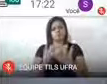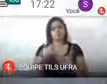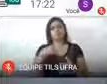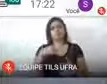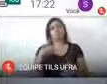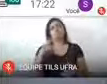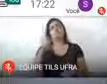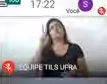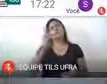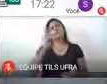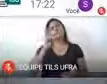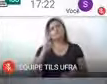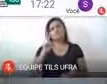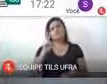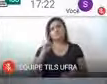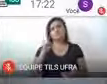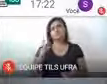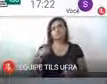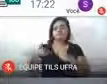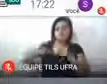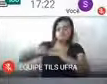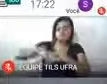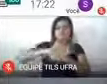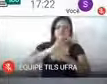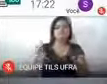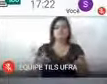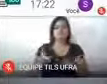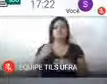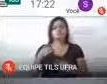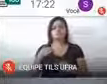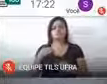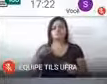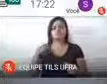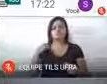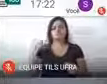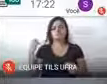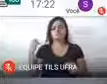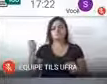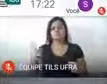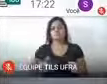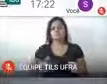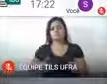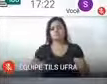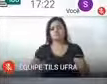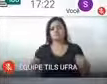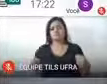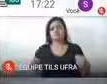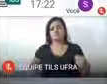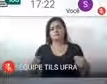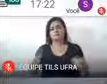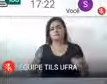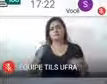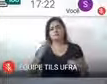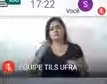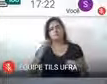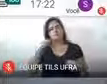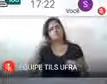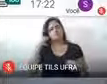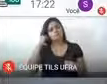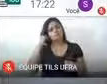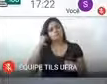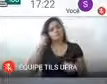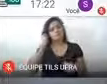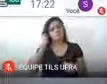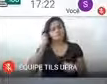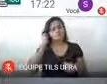poderia deixar de citá-lo nessa minha fala de hoje. Então, ela, nesse estudo, mapeia as dimensões diatópica e geracional,